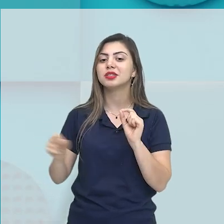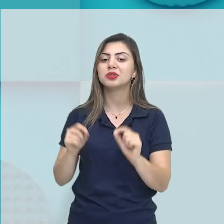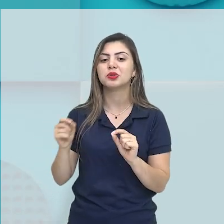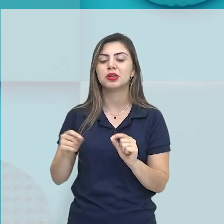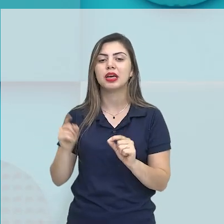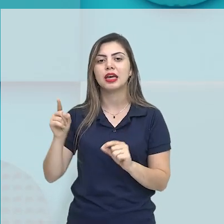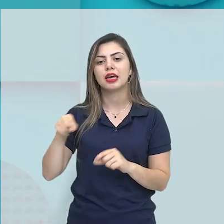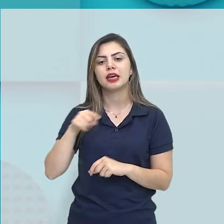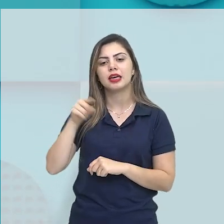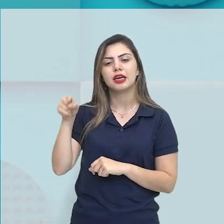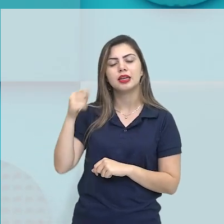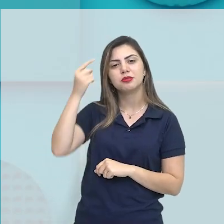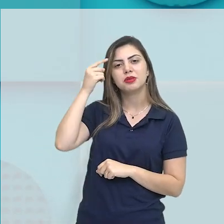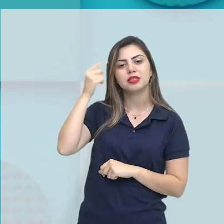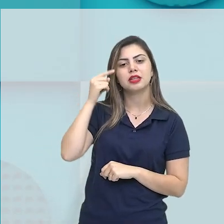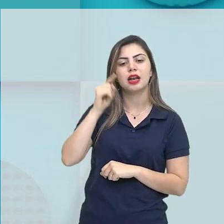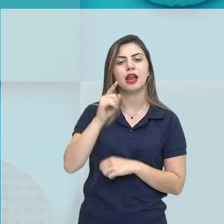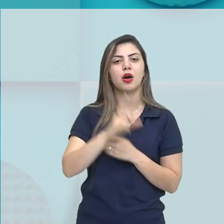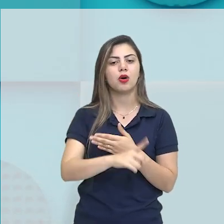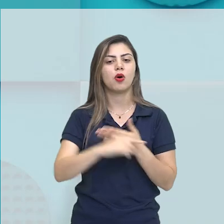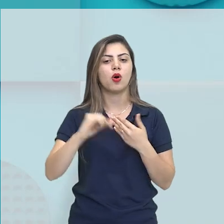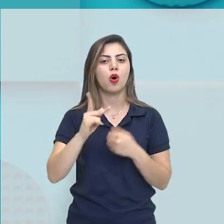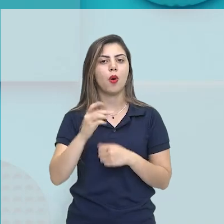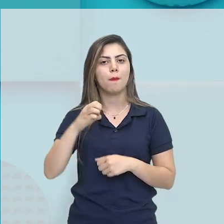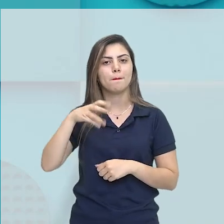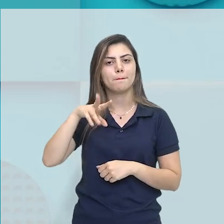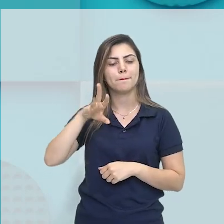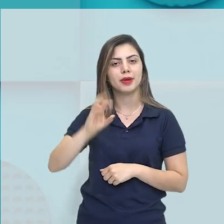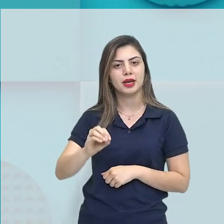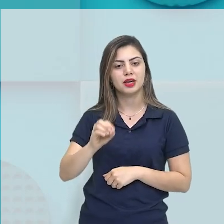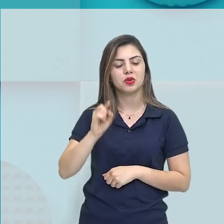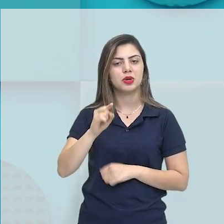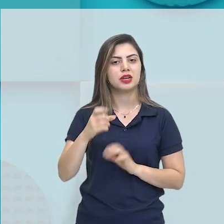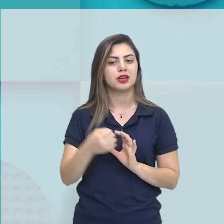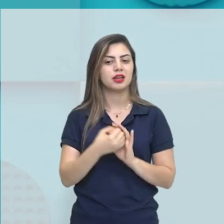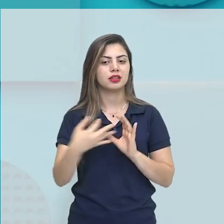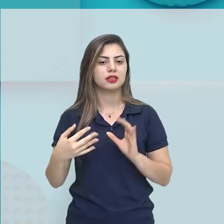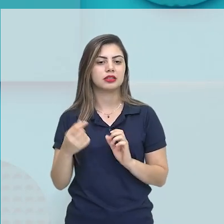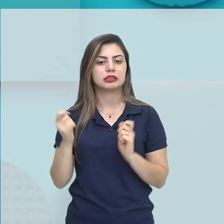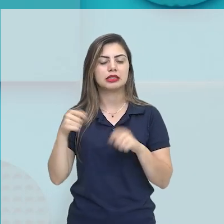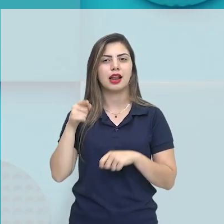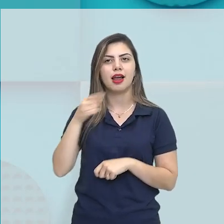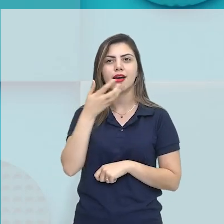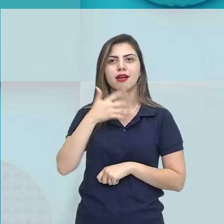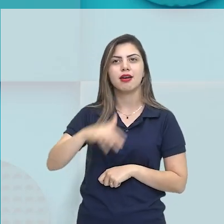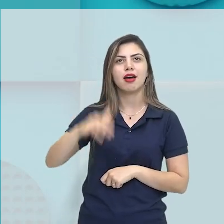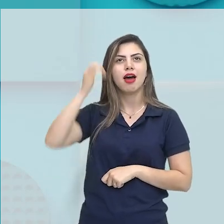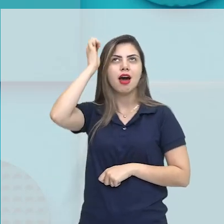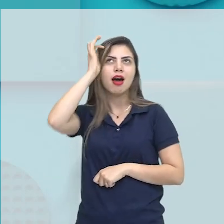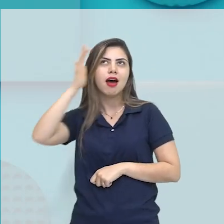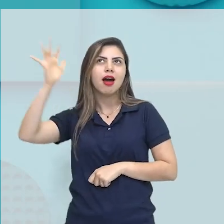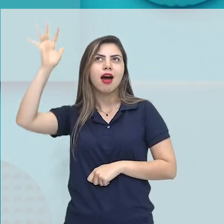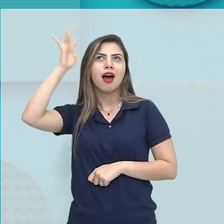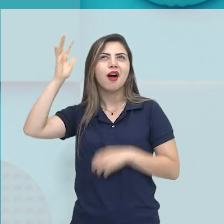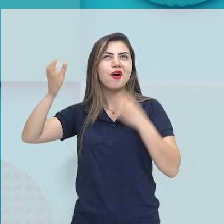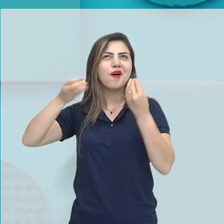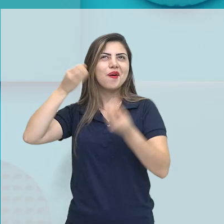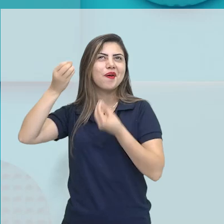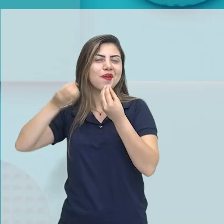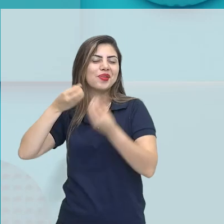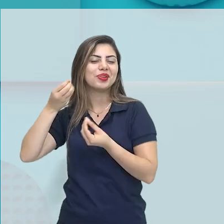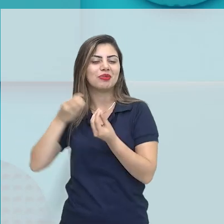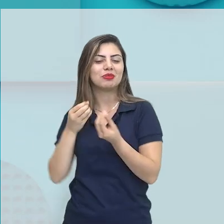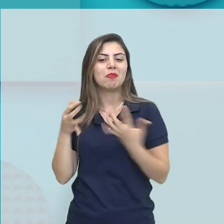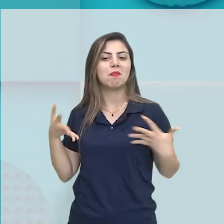essência da epopeia de Homero, que foi um grande escritor dessa época, capturando a imaginação das crianças, introduzindo-as